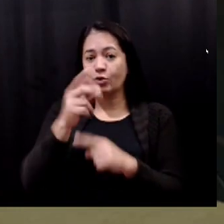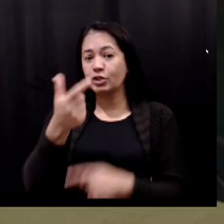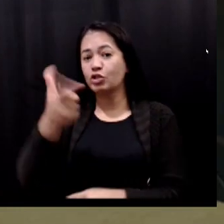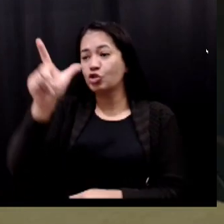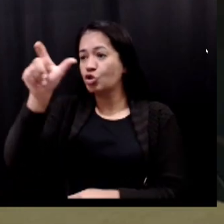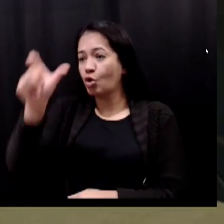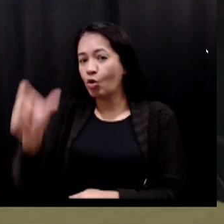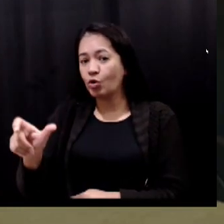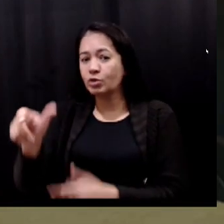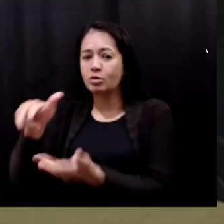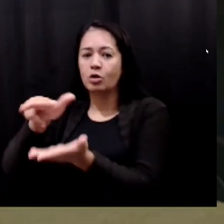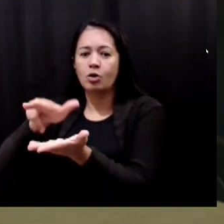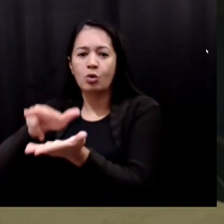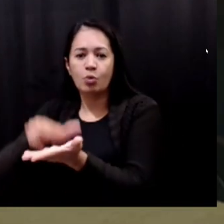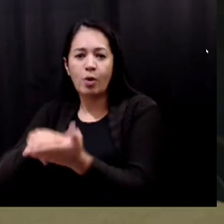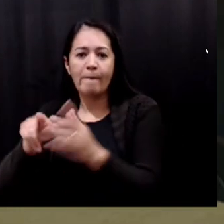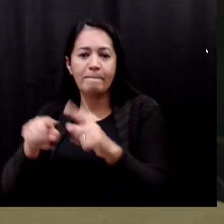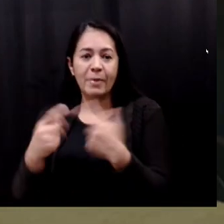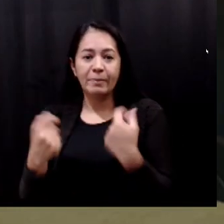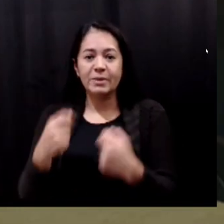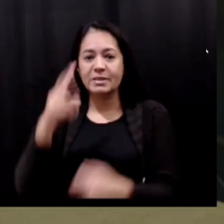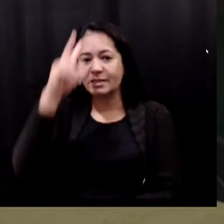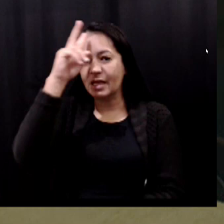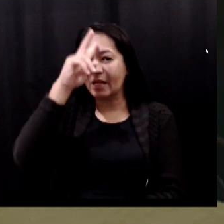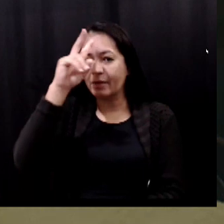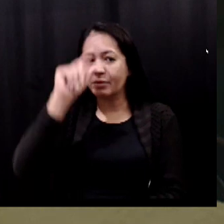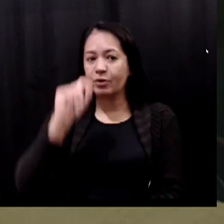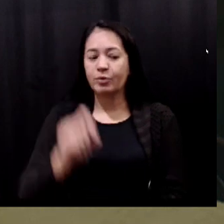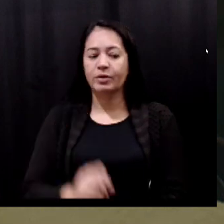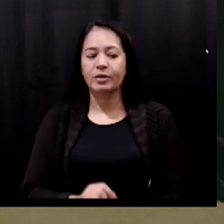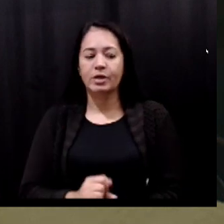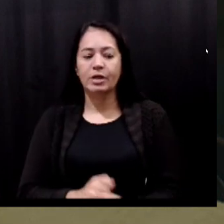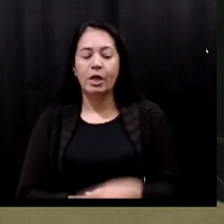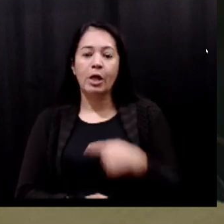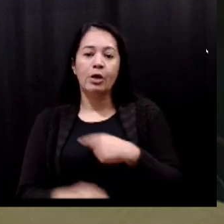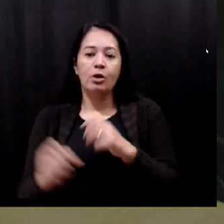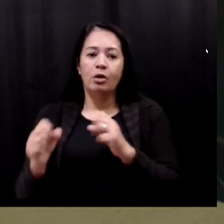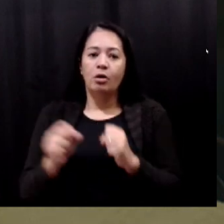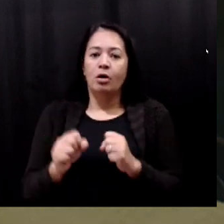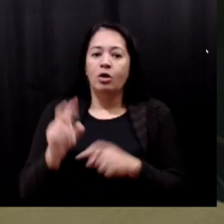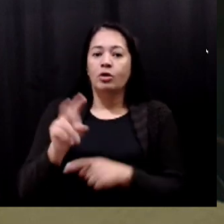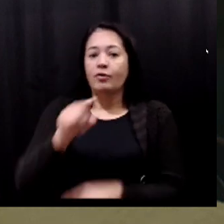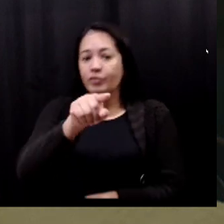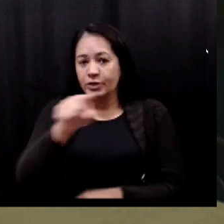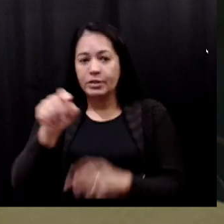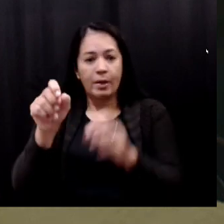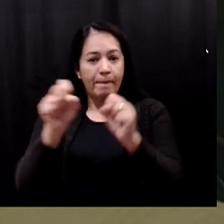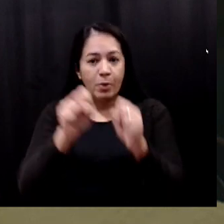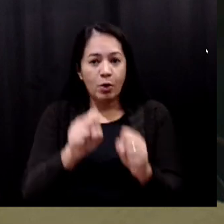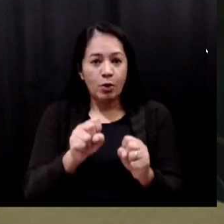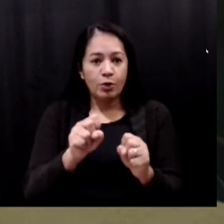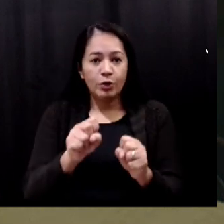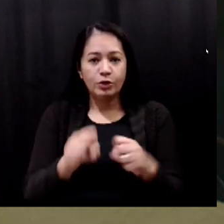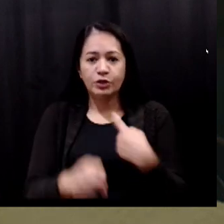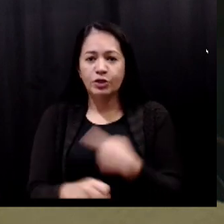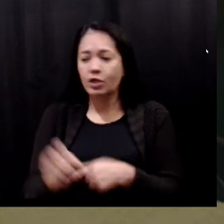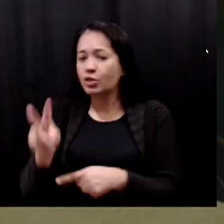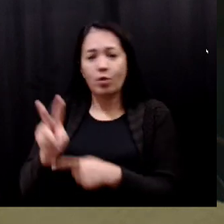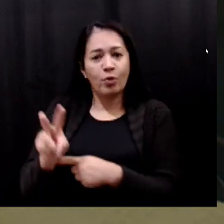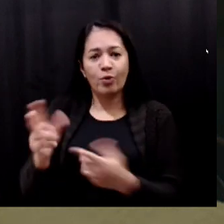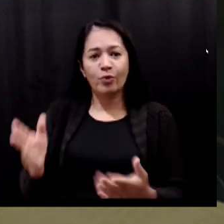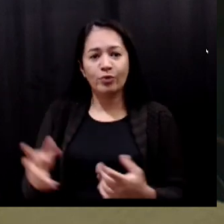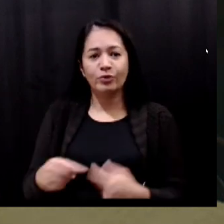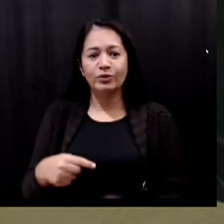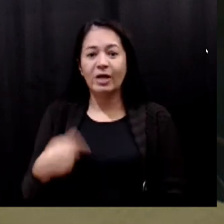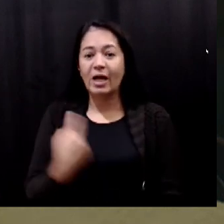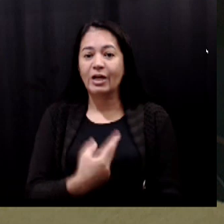a gente precisa lembrar que eu posso ser uma cuidadora, você pode ser um cuidador, a gente cuida. A nossa cultura é de